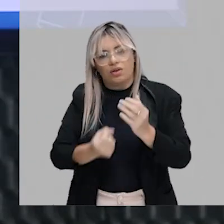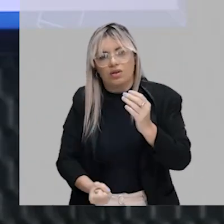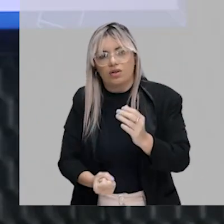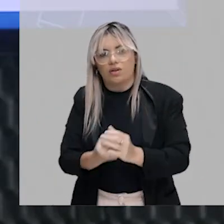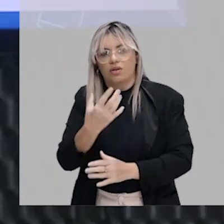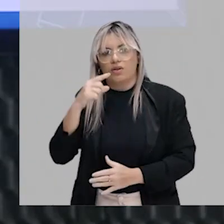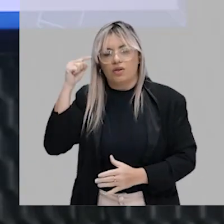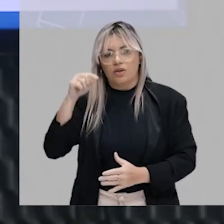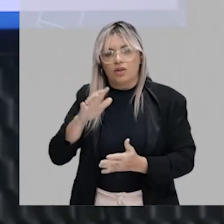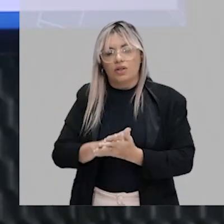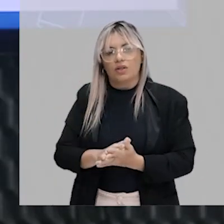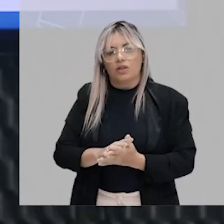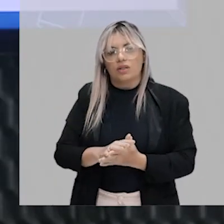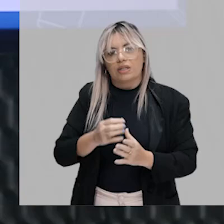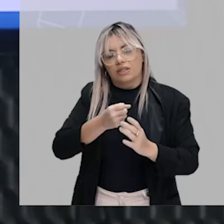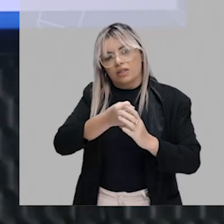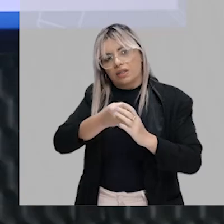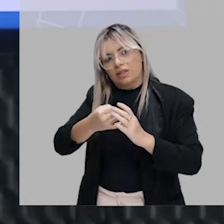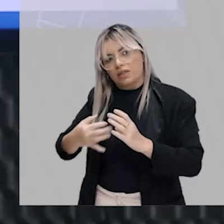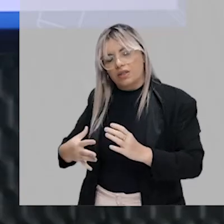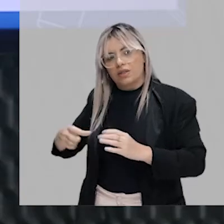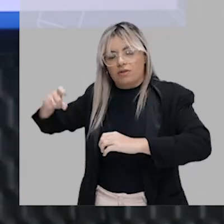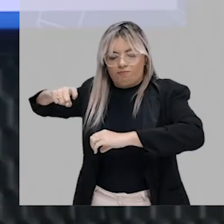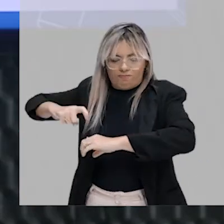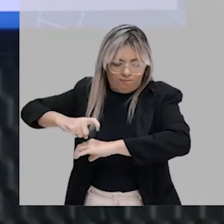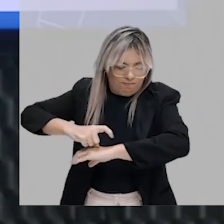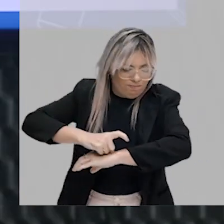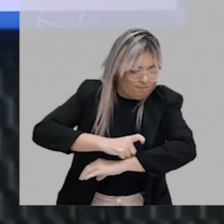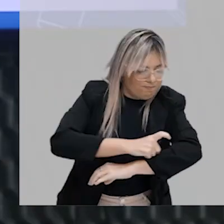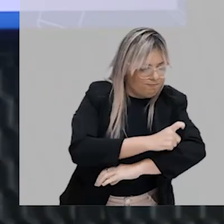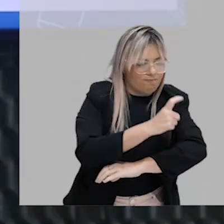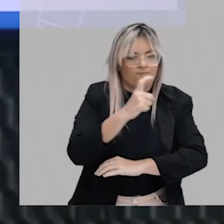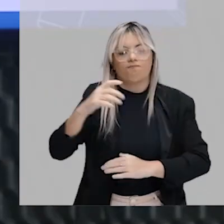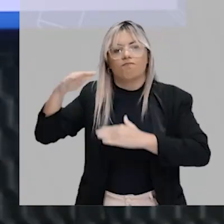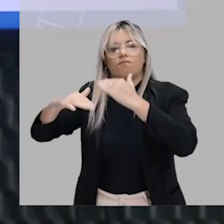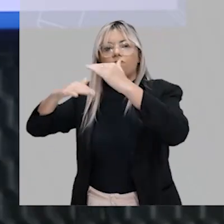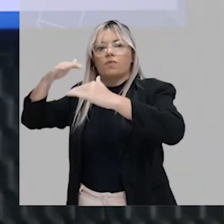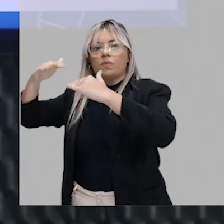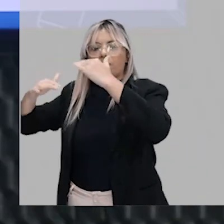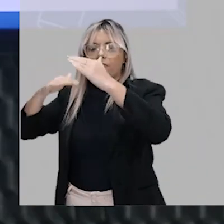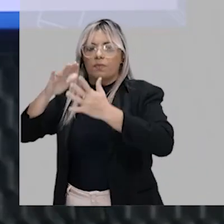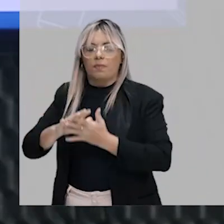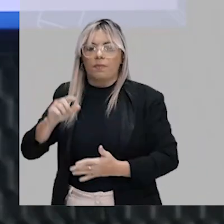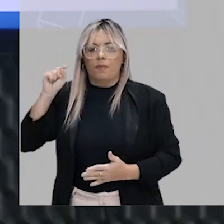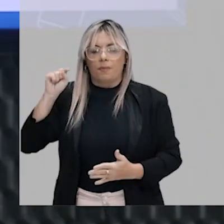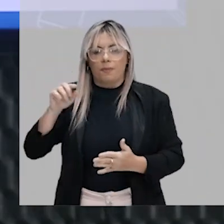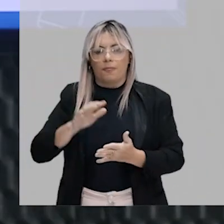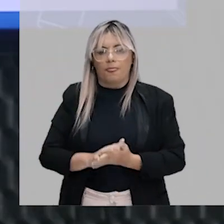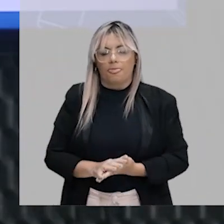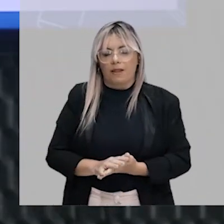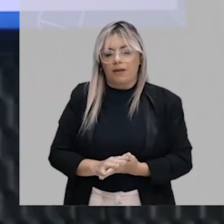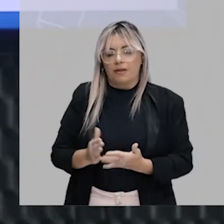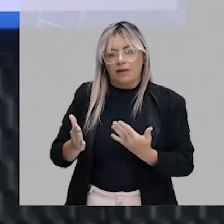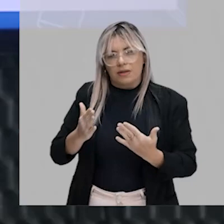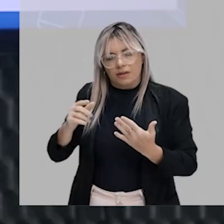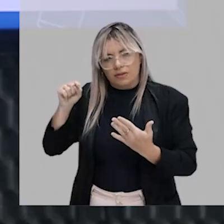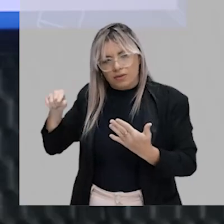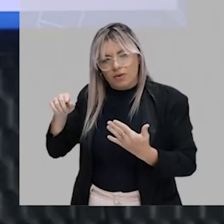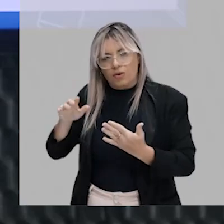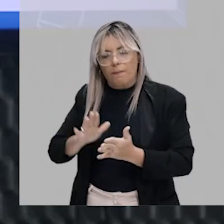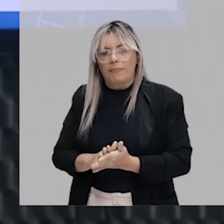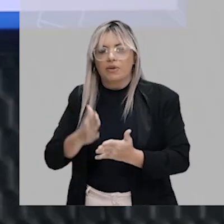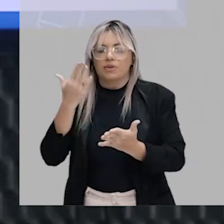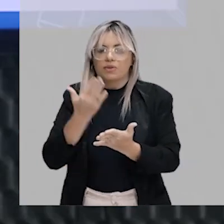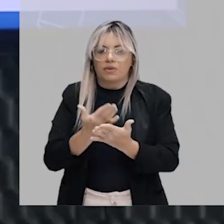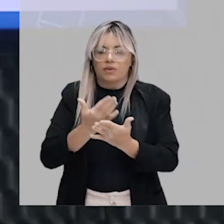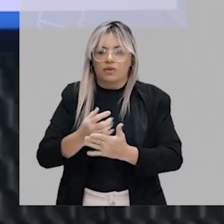da perspectiva evolucionista, que fala ali da evolução da espécie humana, por exemplo. Então, essa mesma linha de pensamento de que